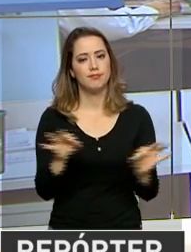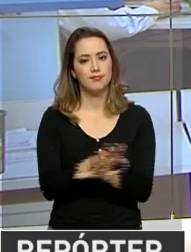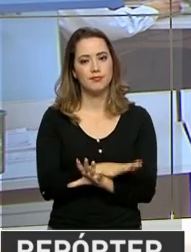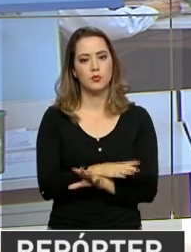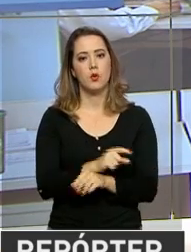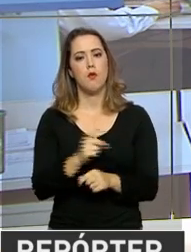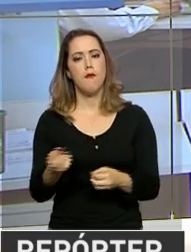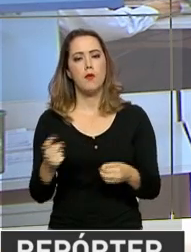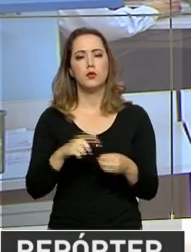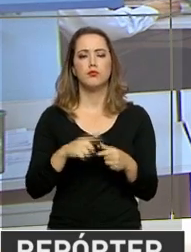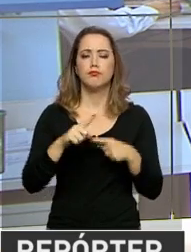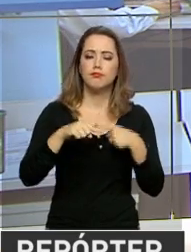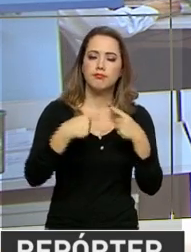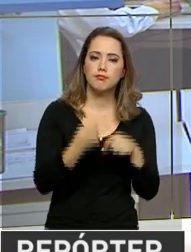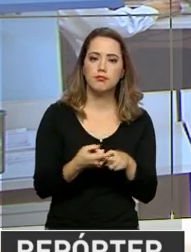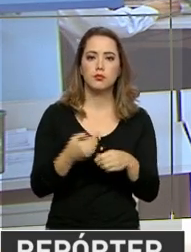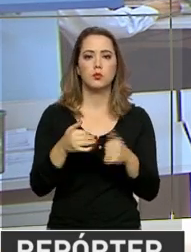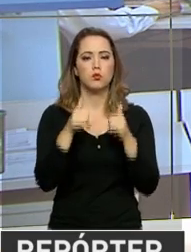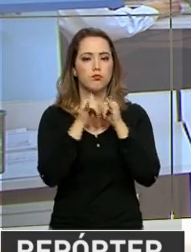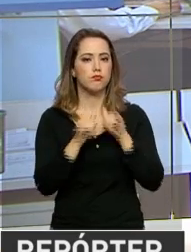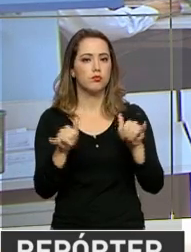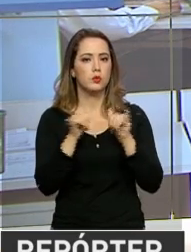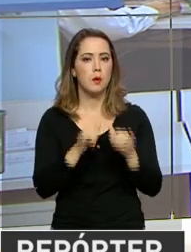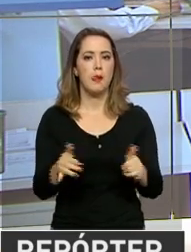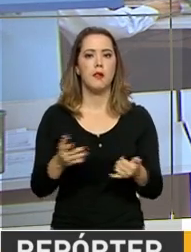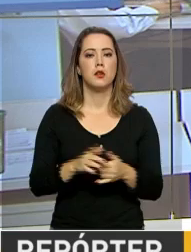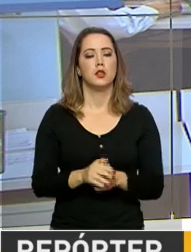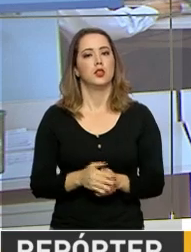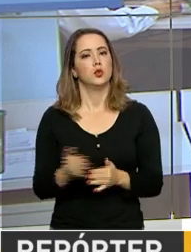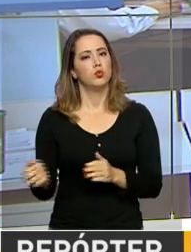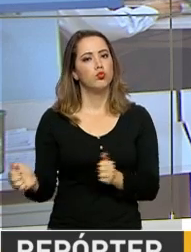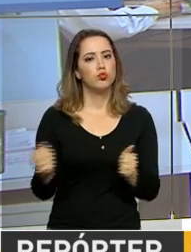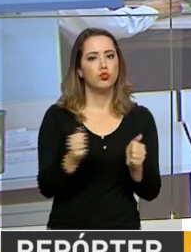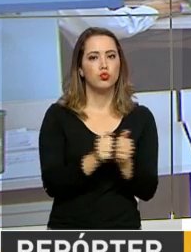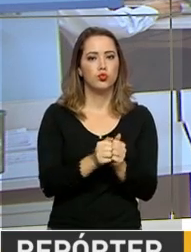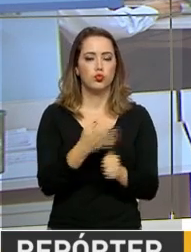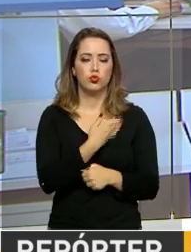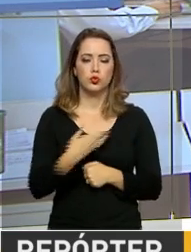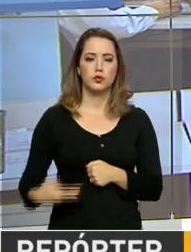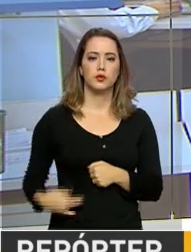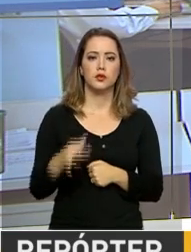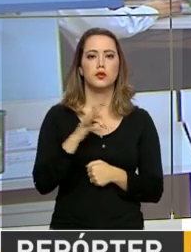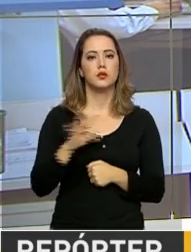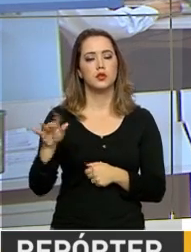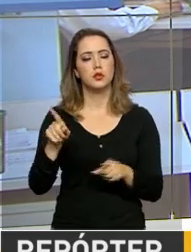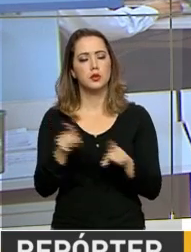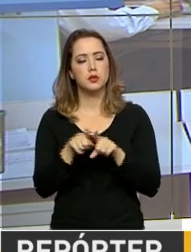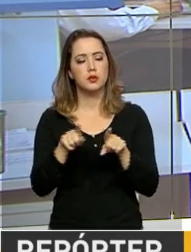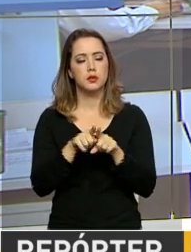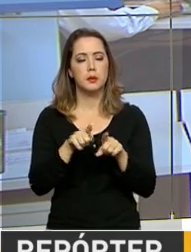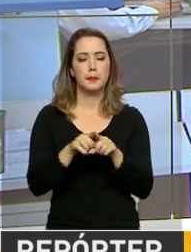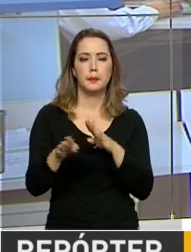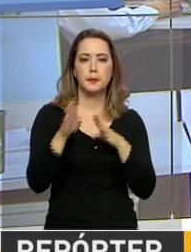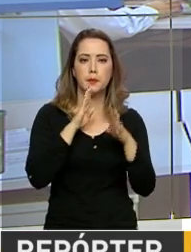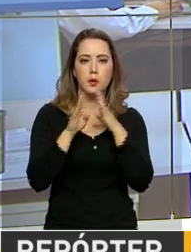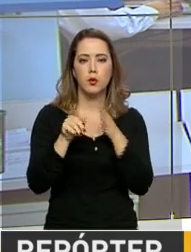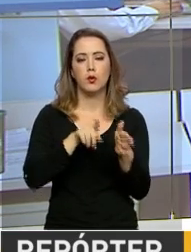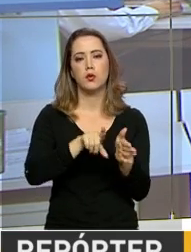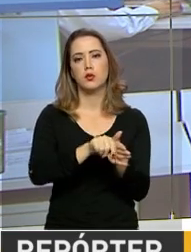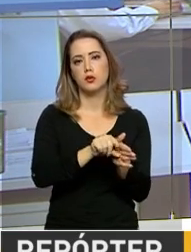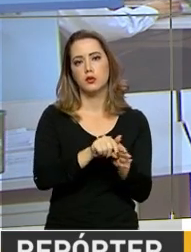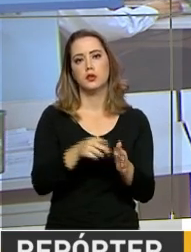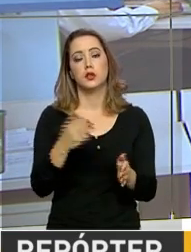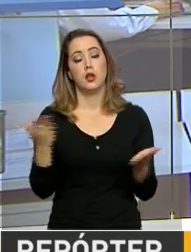voltamos a qualquer momento com outras informações acompanha as novidades do governo federal também nas nossas redes sociais